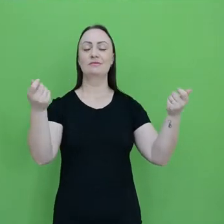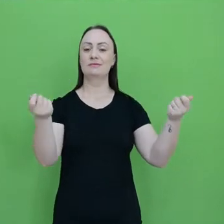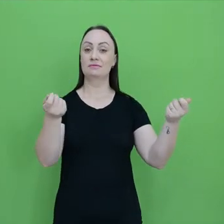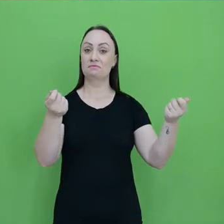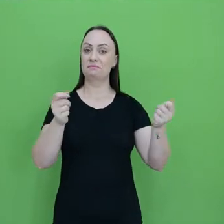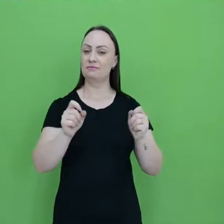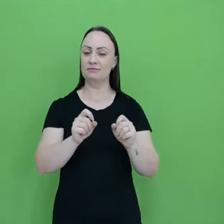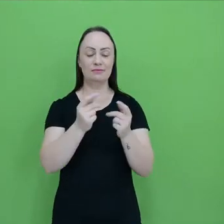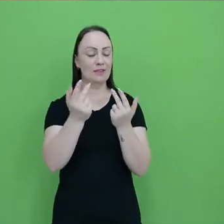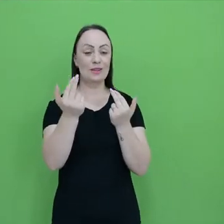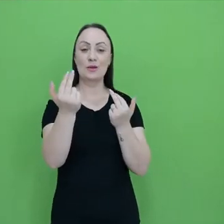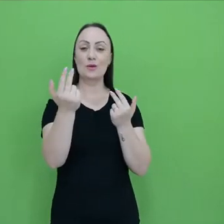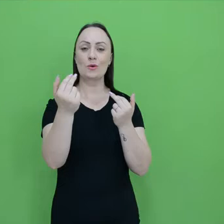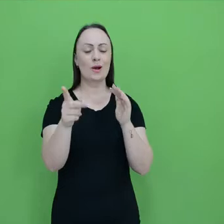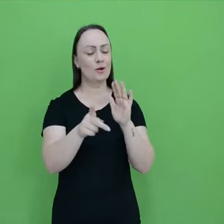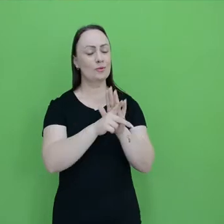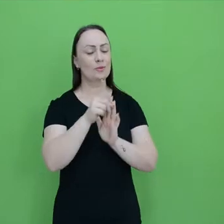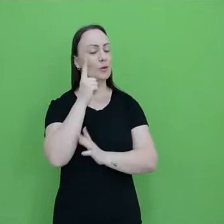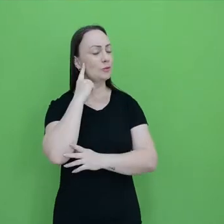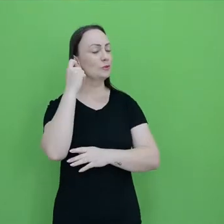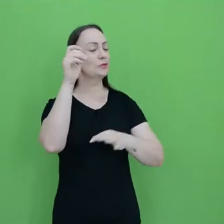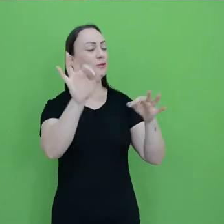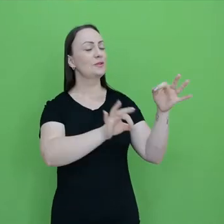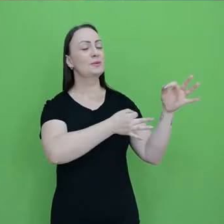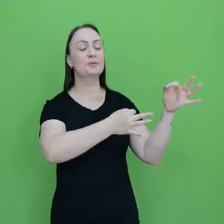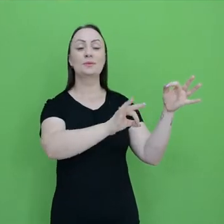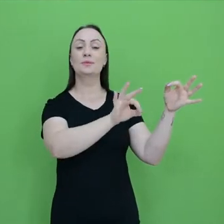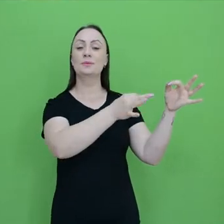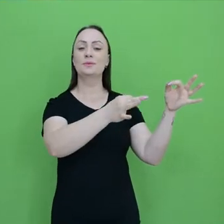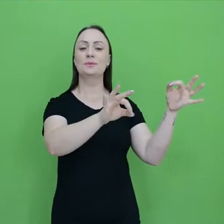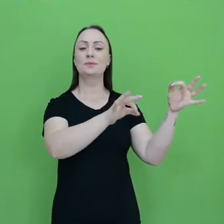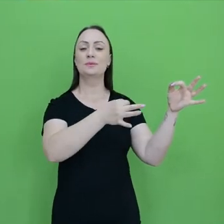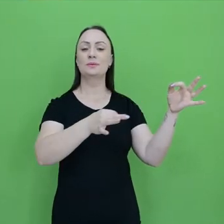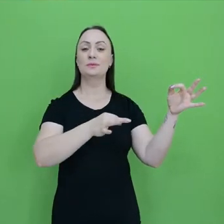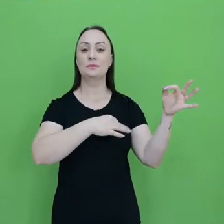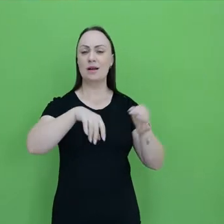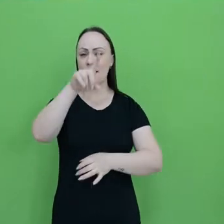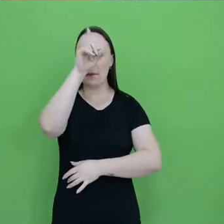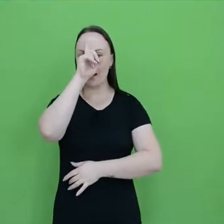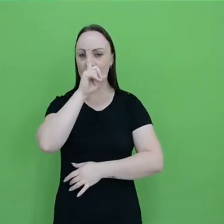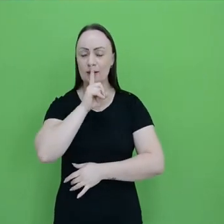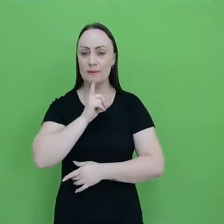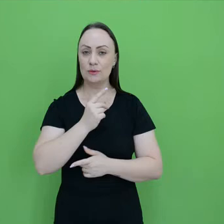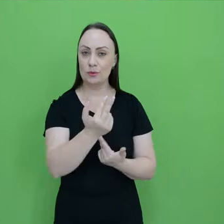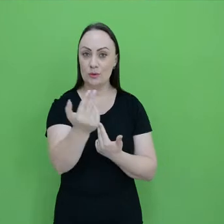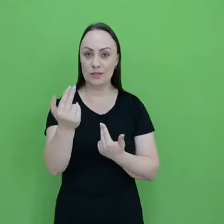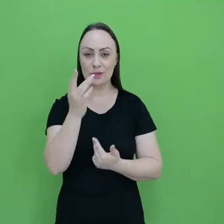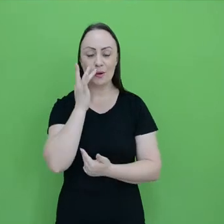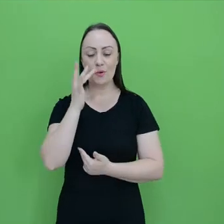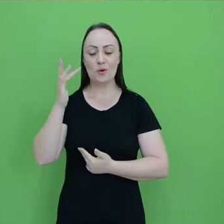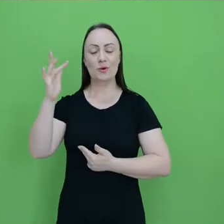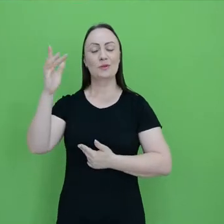extraordinário, que tal qual o som do violino cantava. Amarelo como